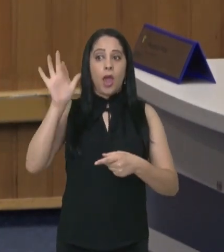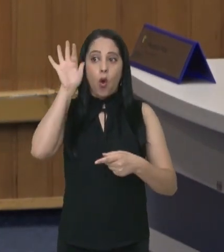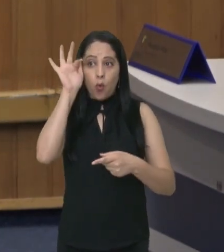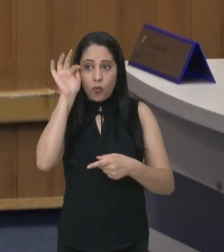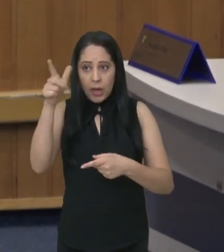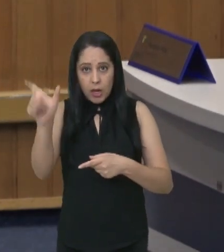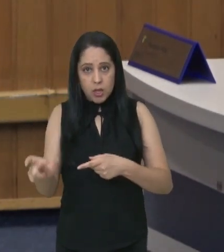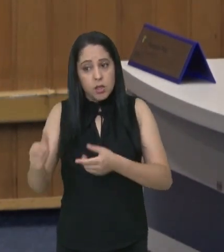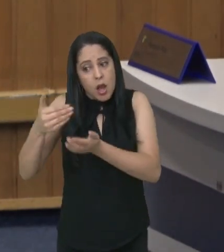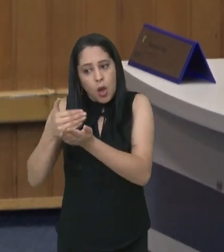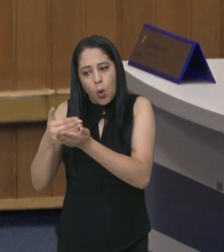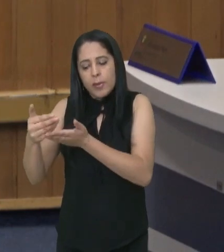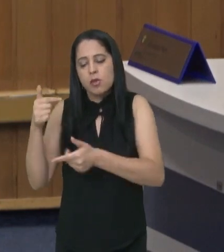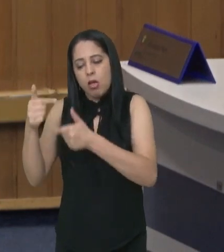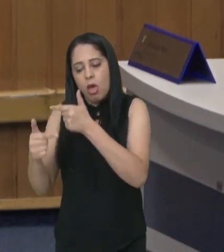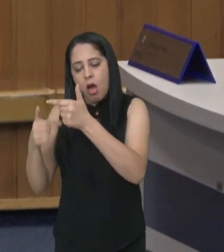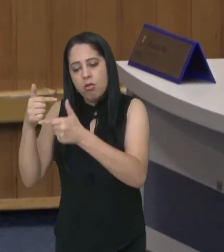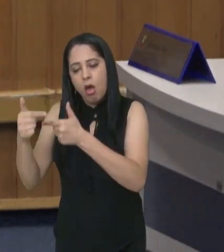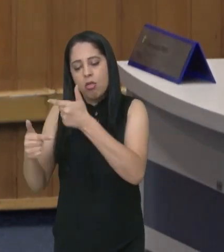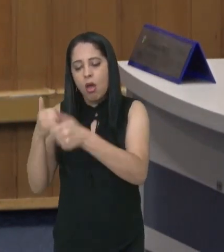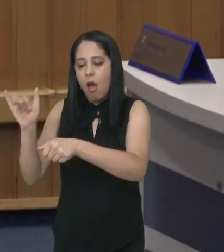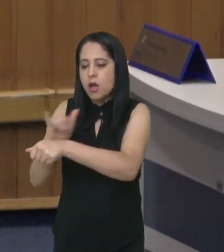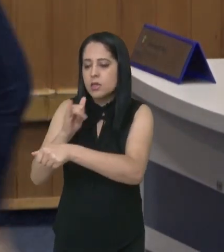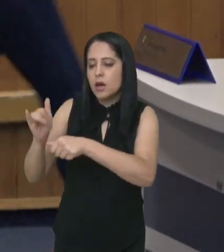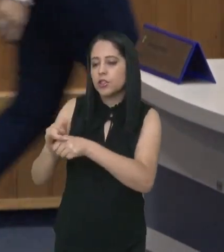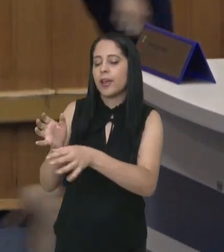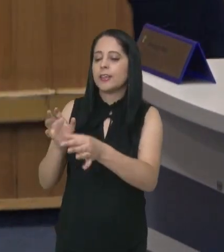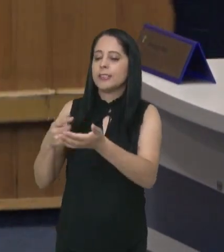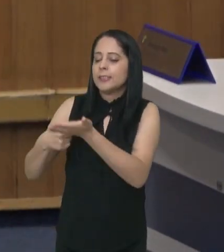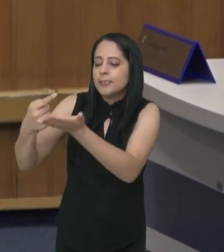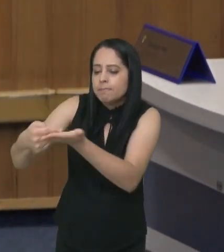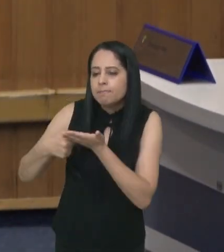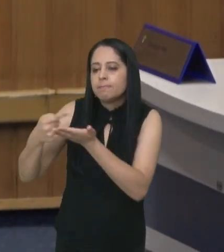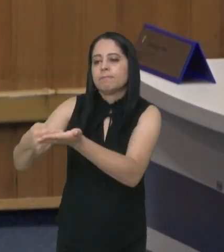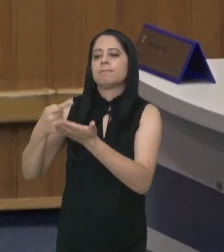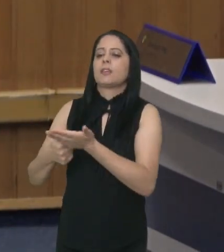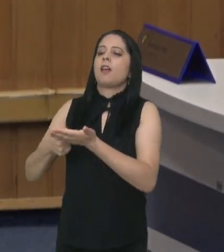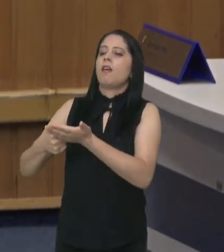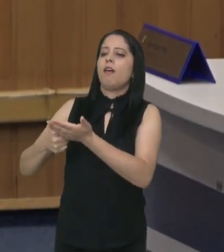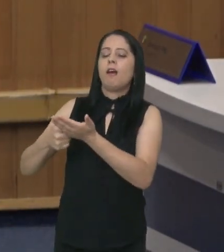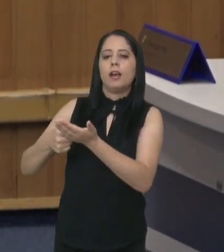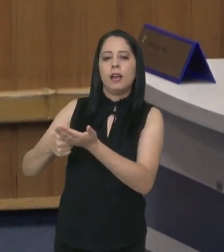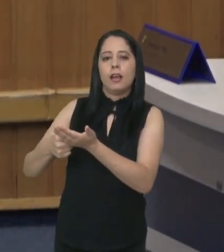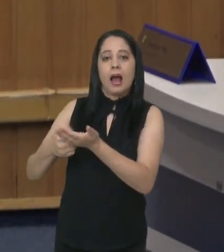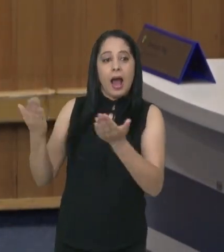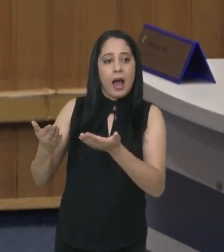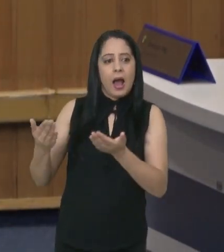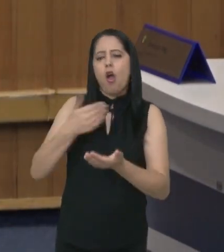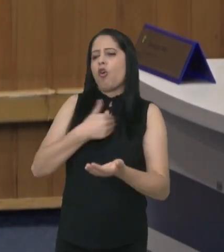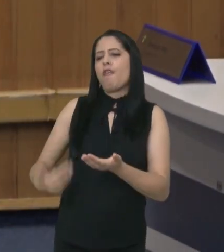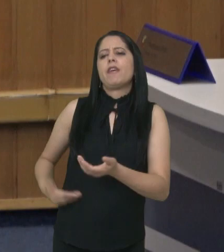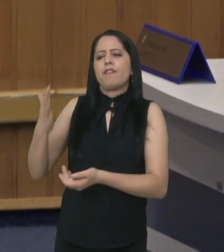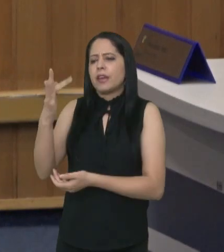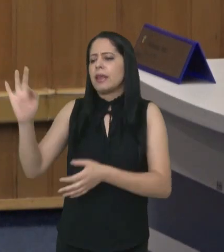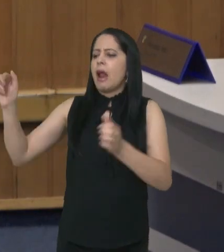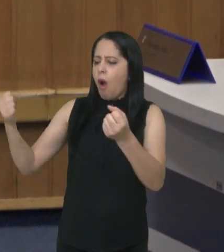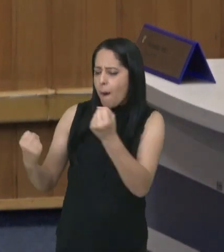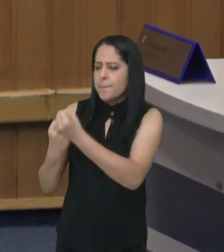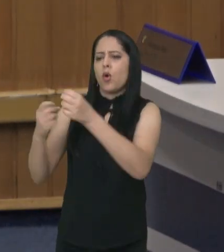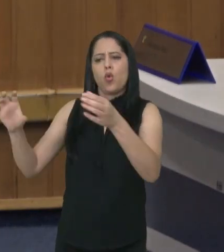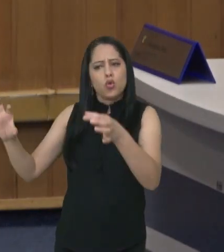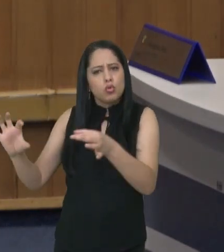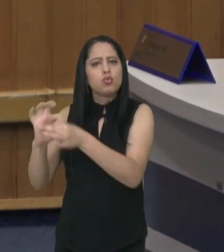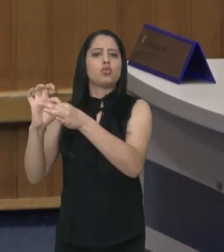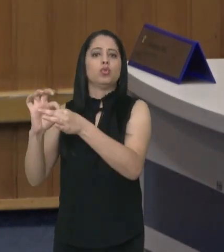iniciou, todo um processo junto com o governo federal, municipalizou, está lá agora para voltar ao trabalho.